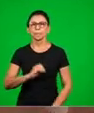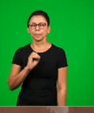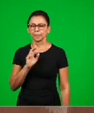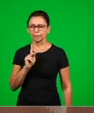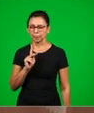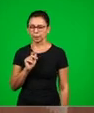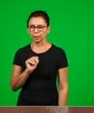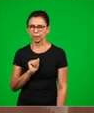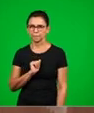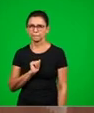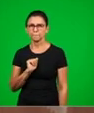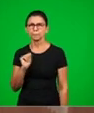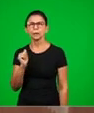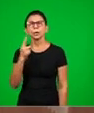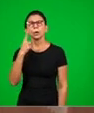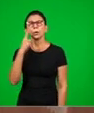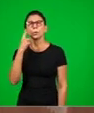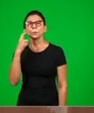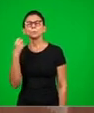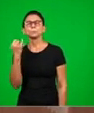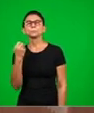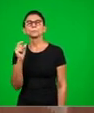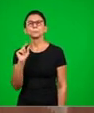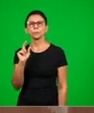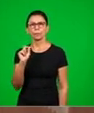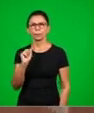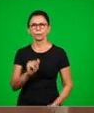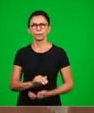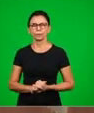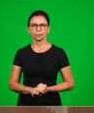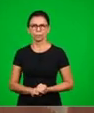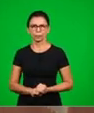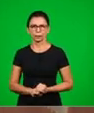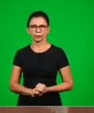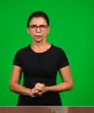o que nos interessa? As armas usadas